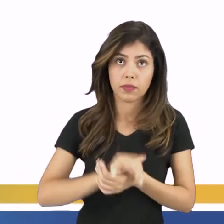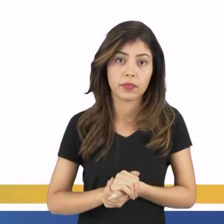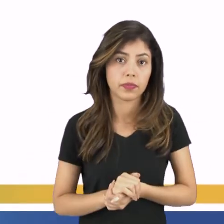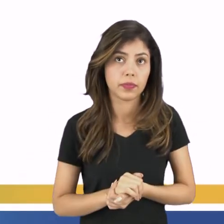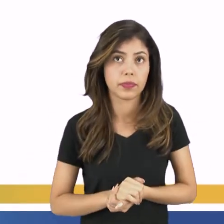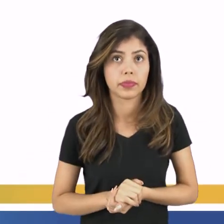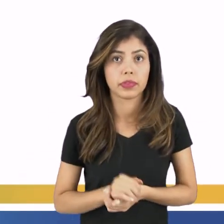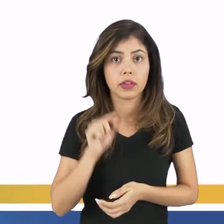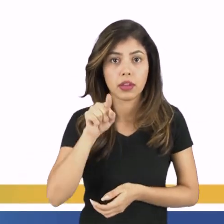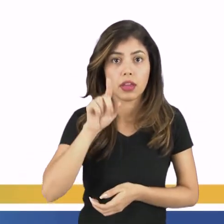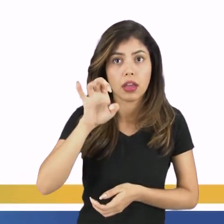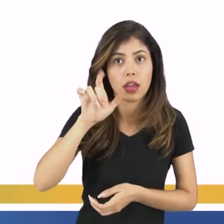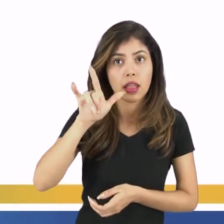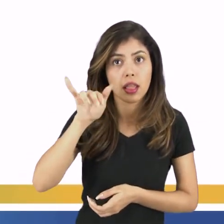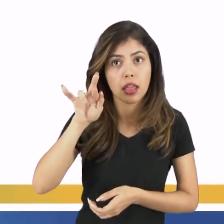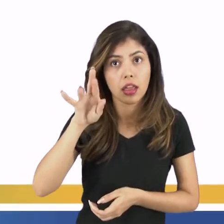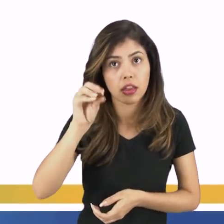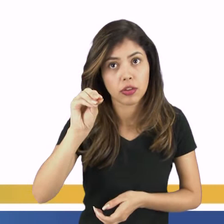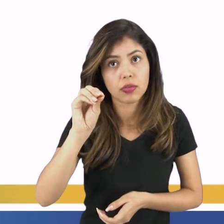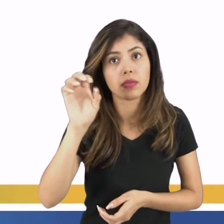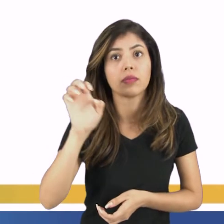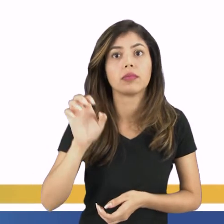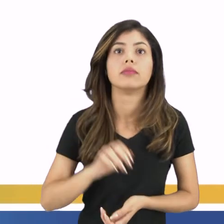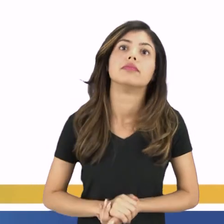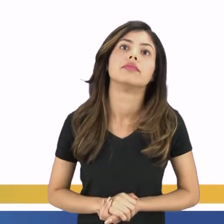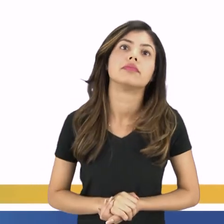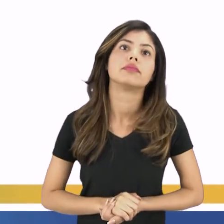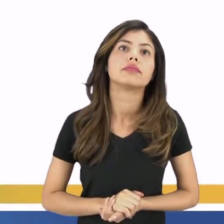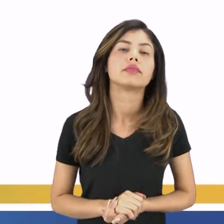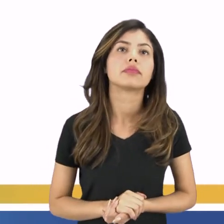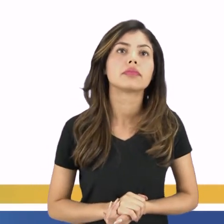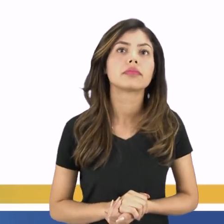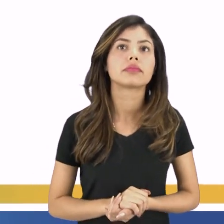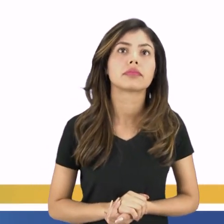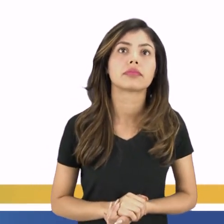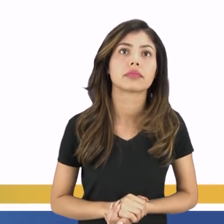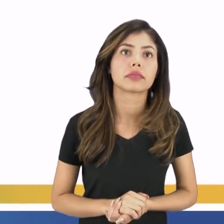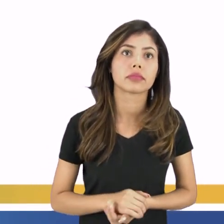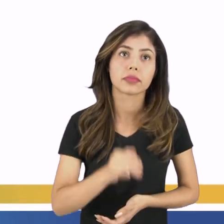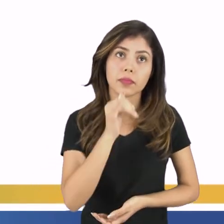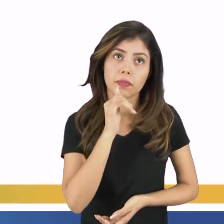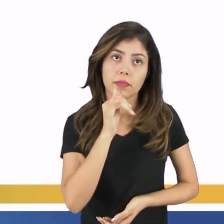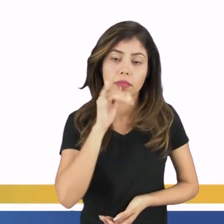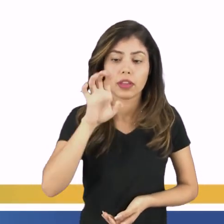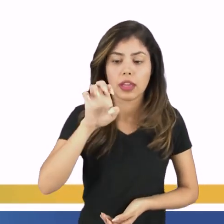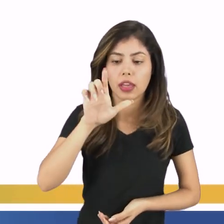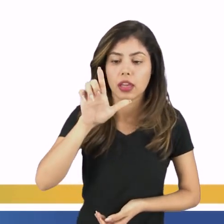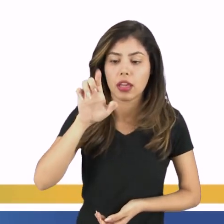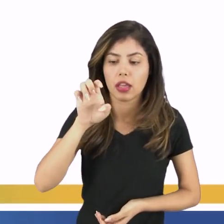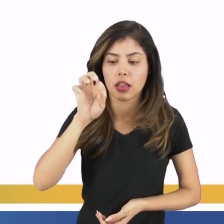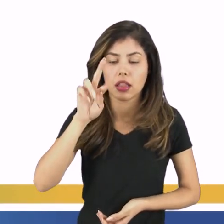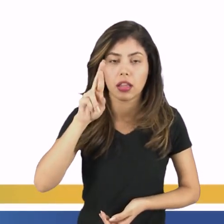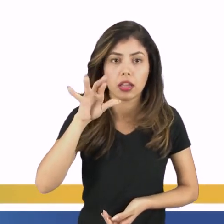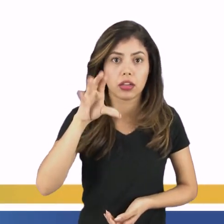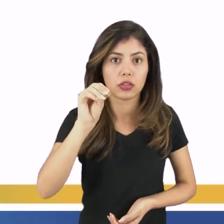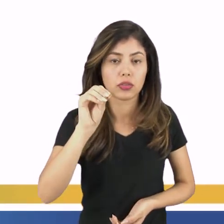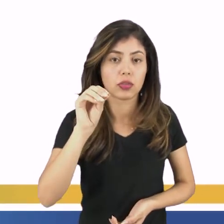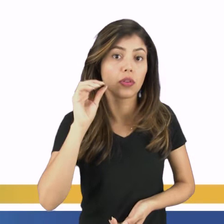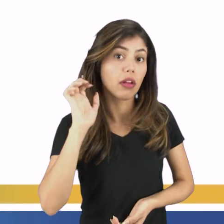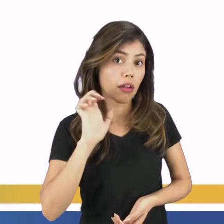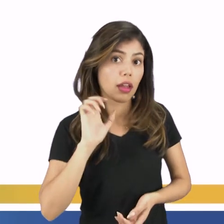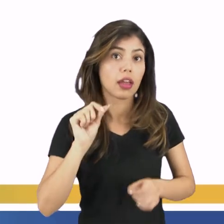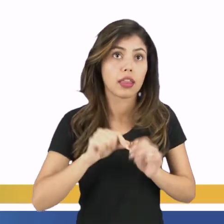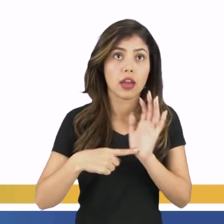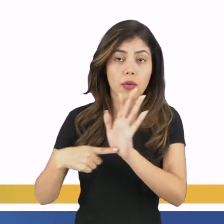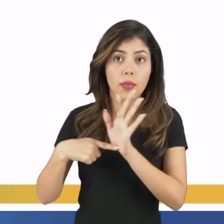solução. Por isso que conduz eletricidade. Que é aqui, ó, o exemplo. Ó. Nós temos aqui duas soluções.